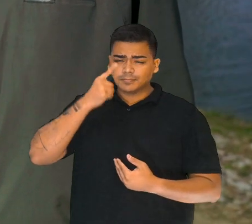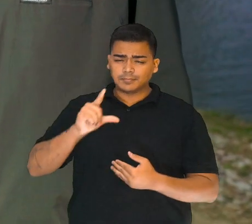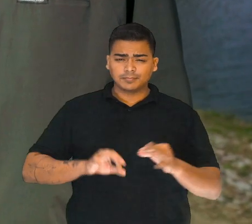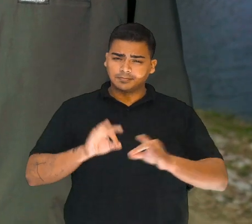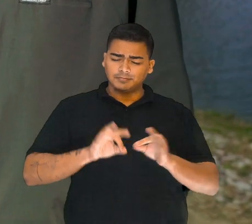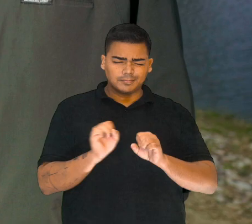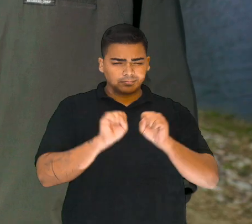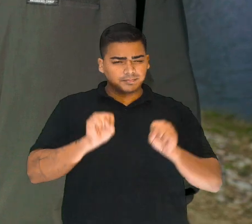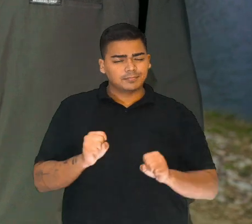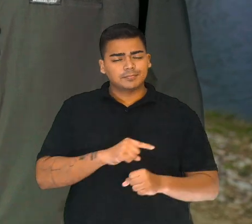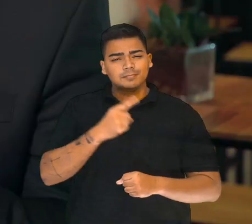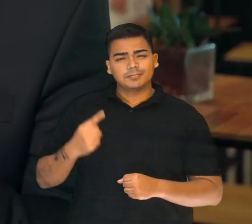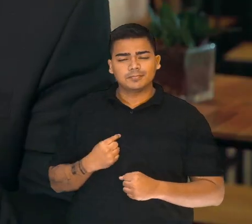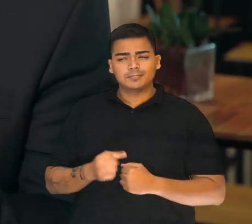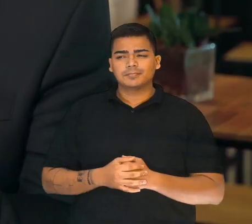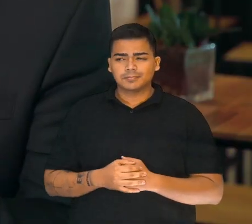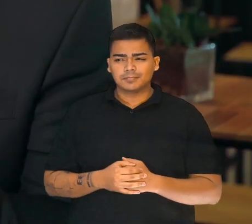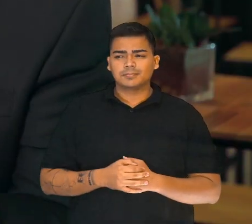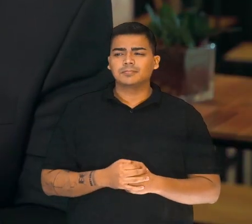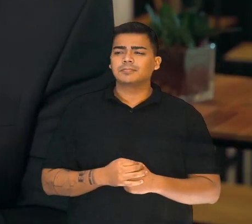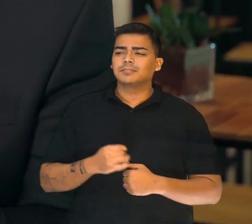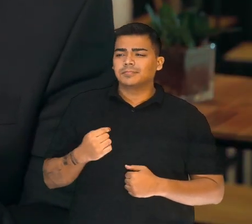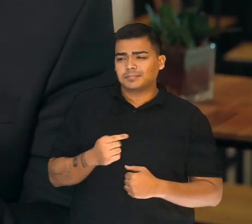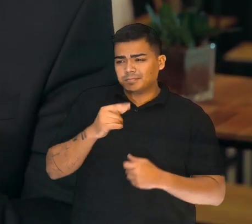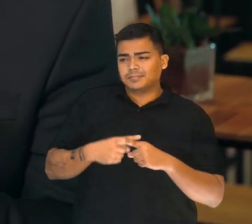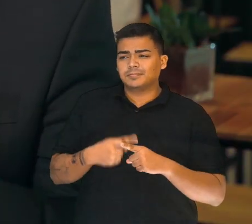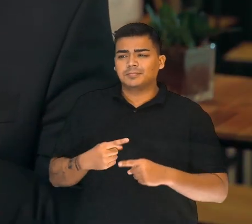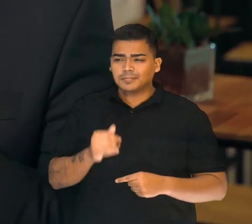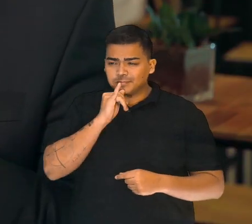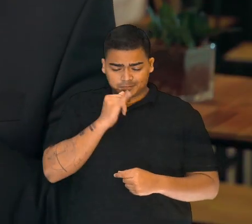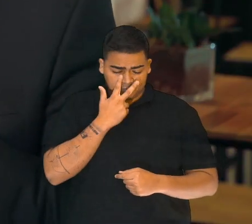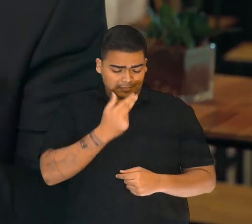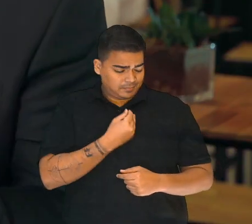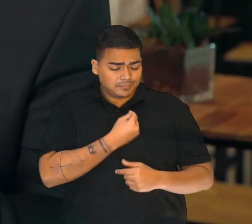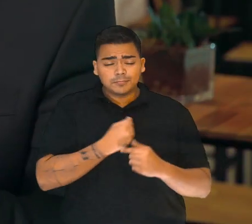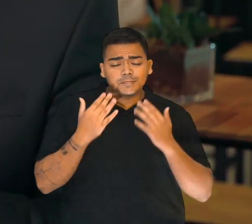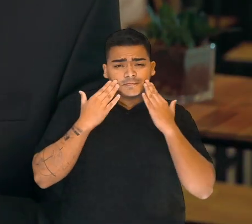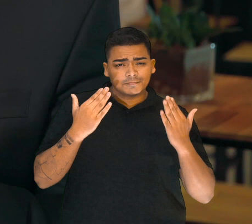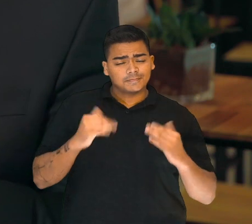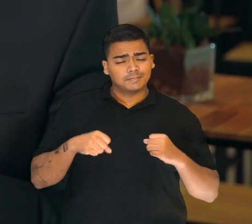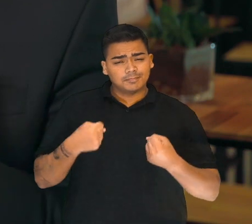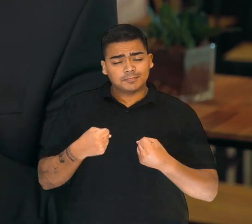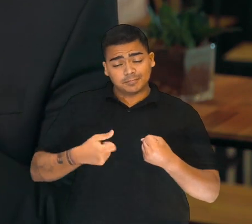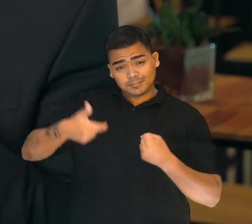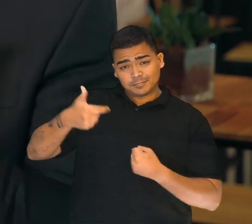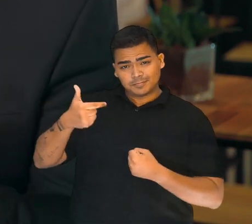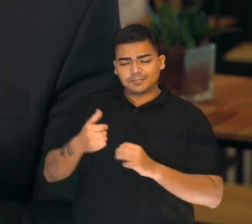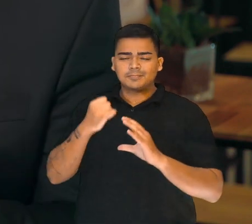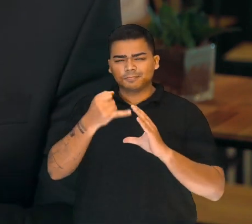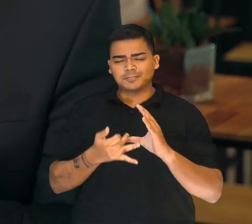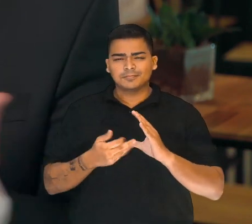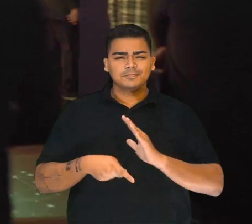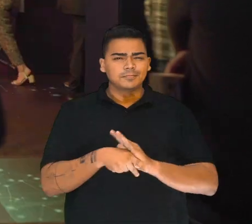que criam um ecossistema pujante, né? O migrante, acima de tudo, é um empreendedor, né? É porque você é o empreendedor da sua vida, né? Então, acho que no fundo, um lugar